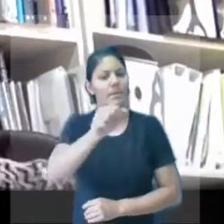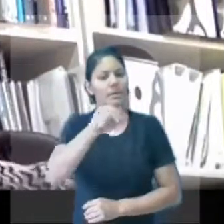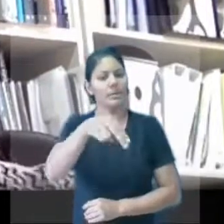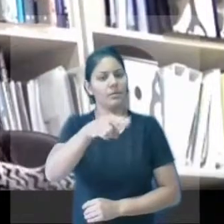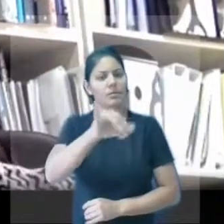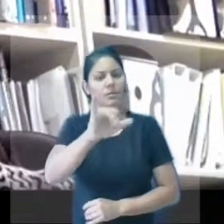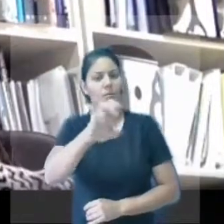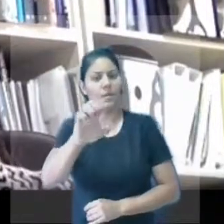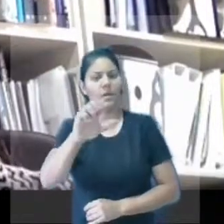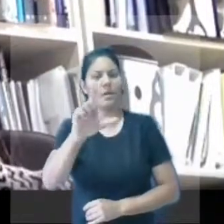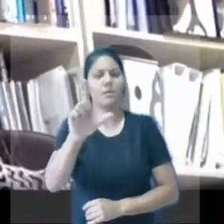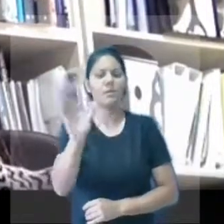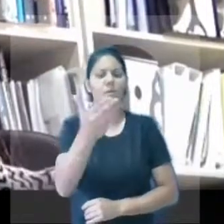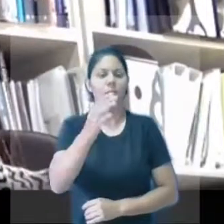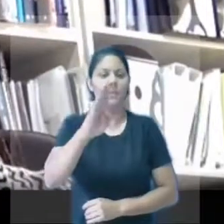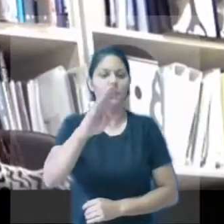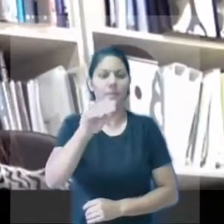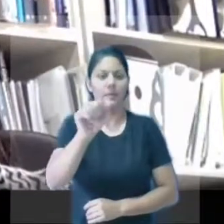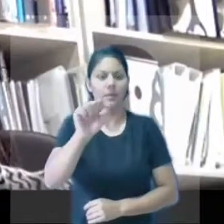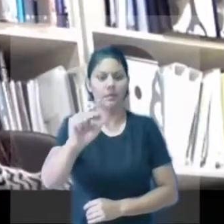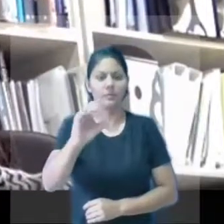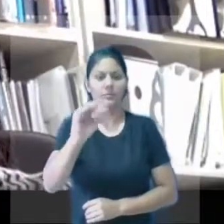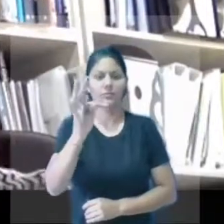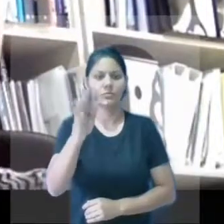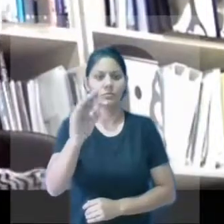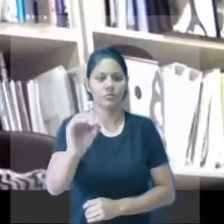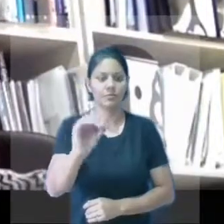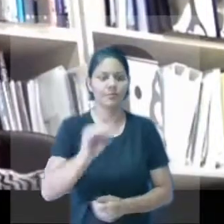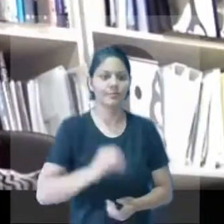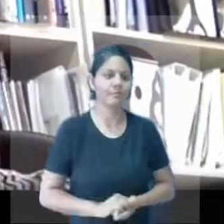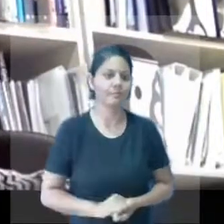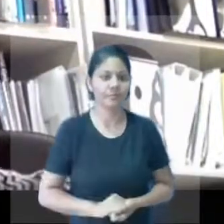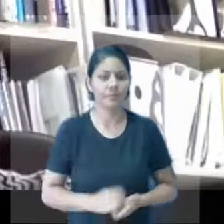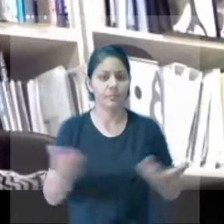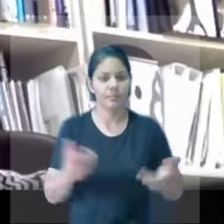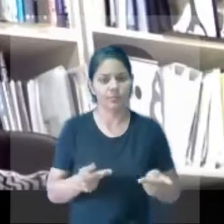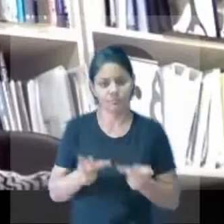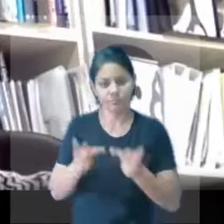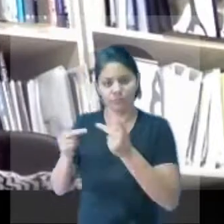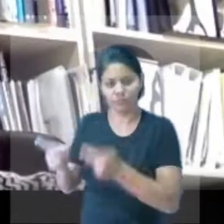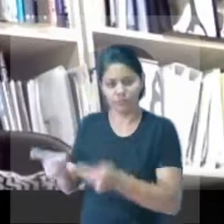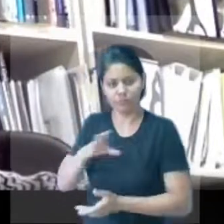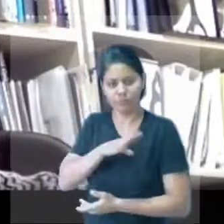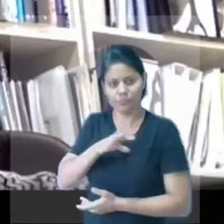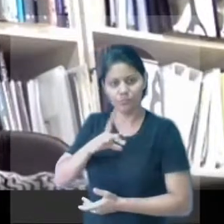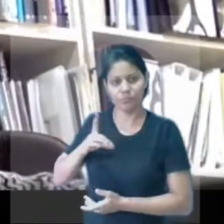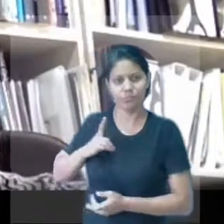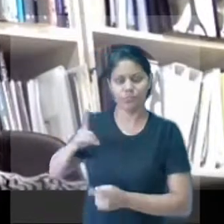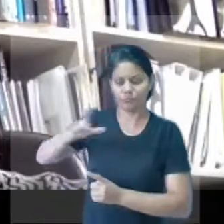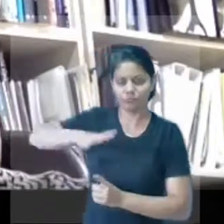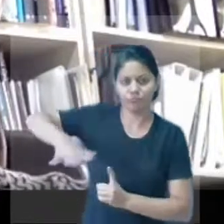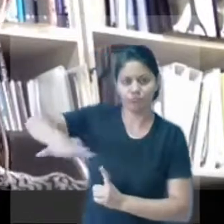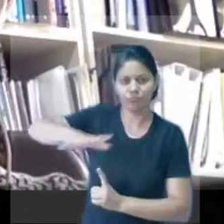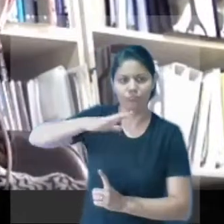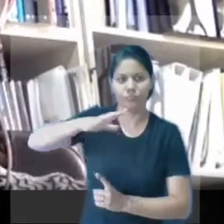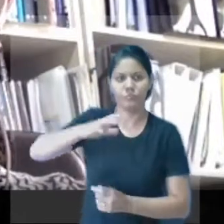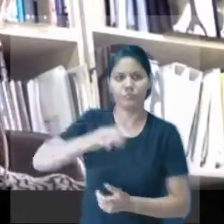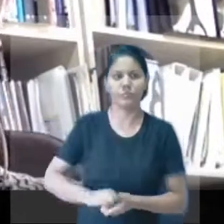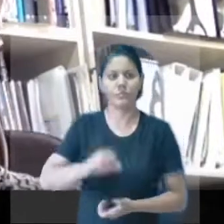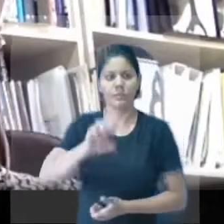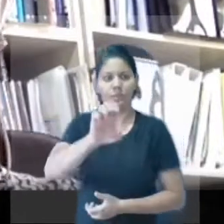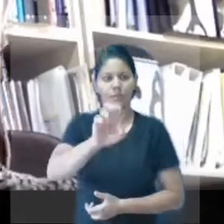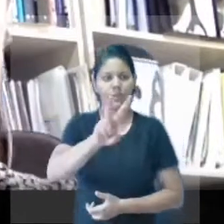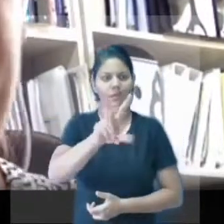pessoal. Eu repasso agora a palavra à nossa bibliotecária da Coordenação Geral de Bibliotecas, Evandra